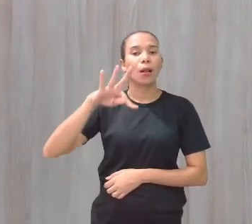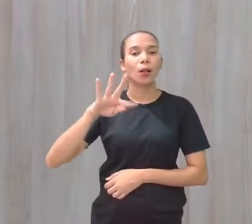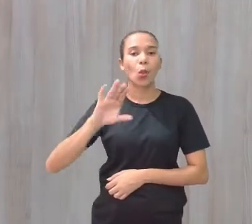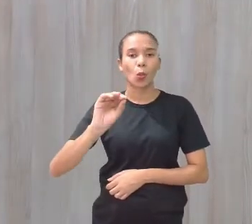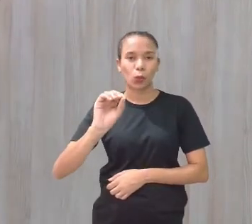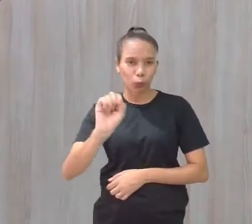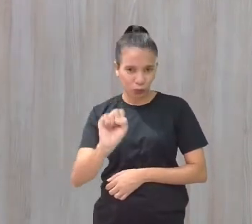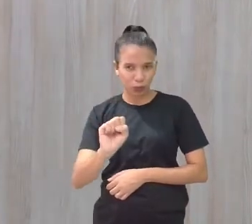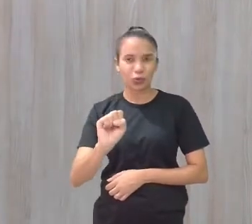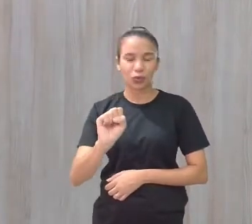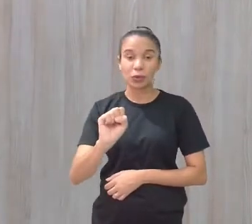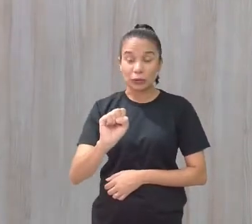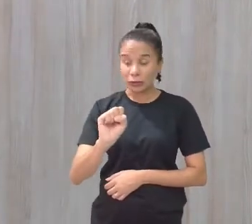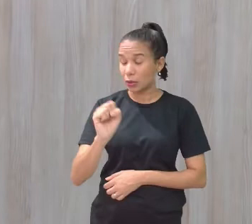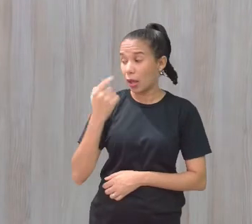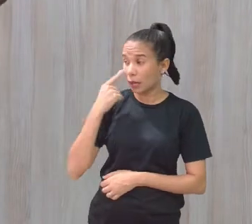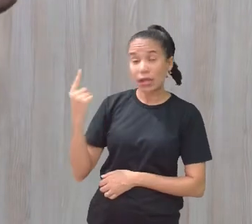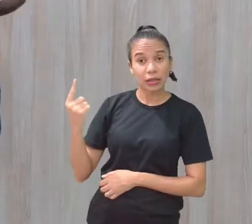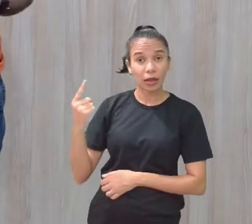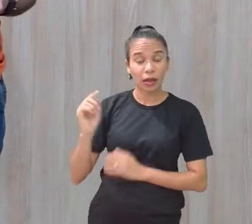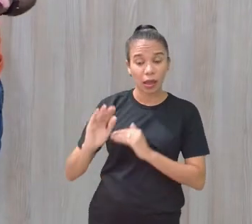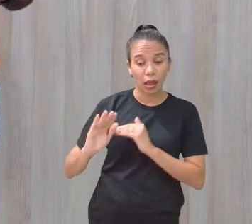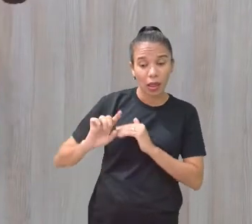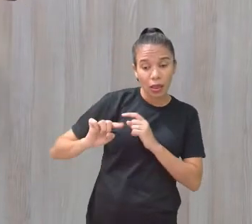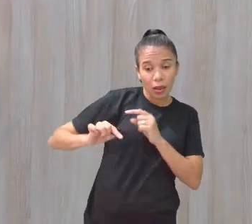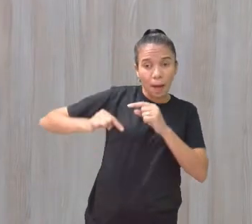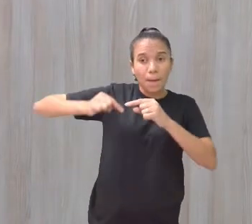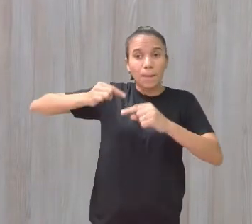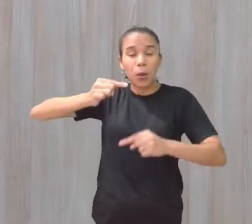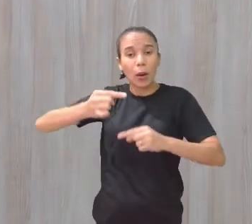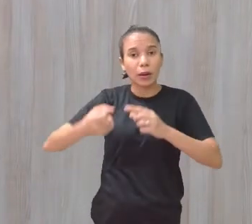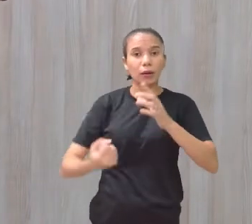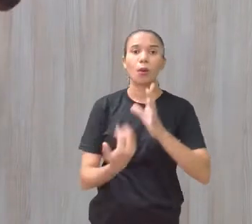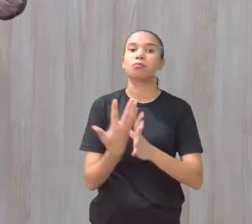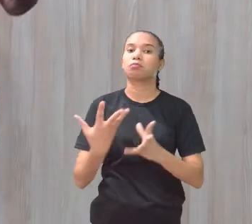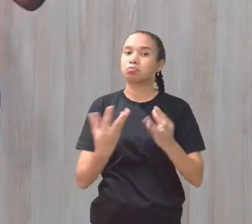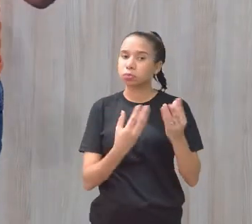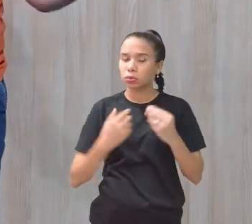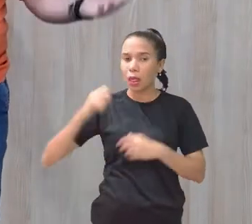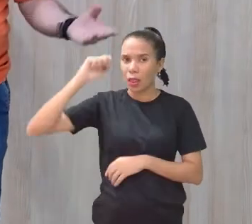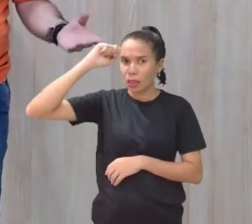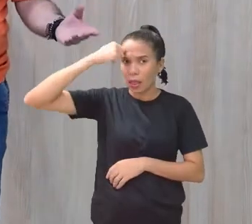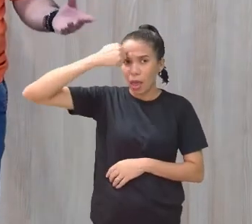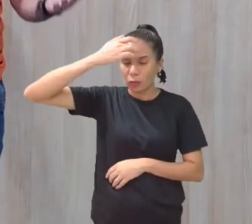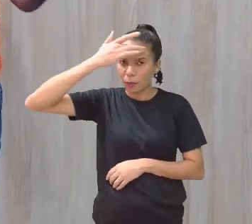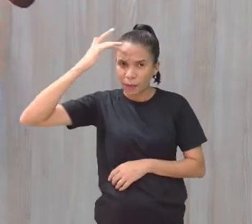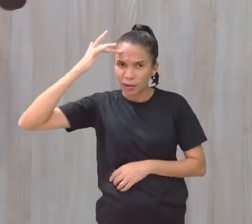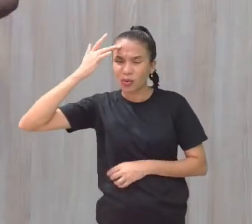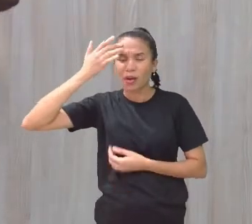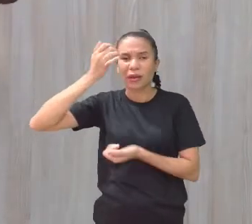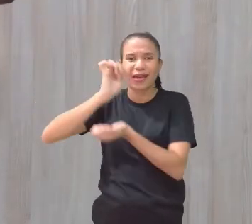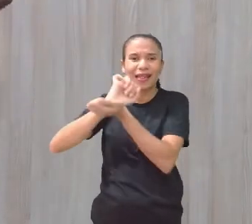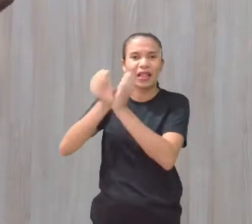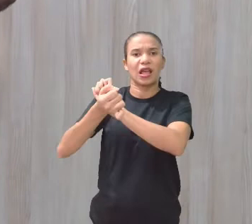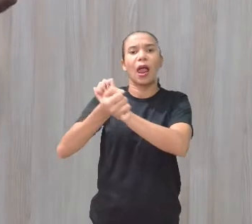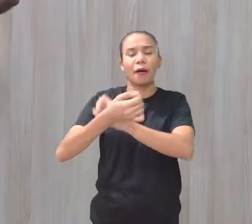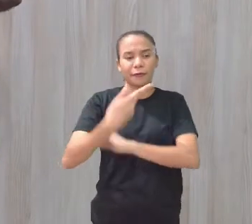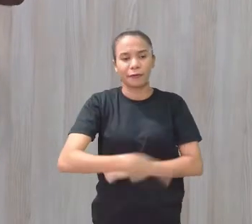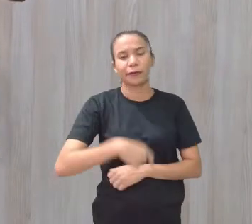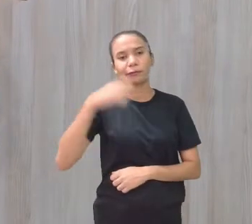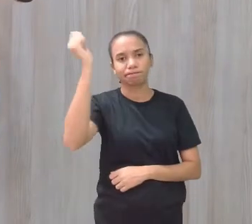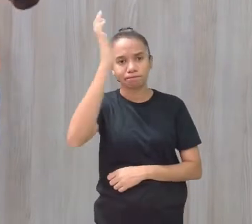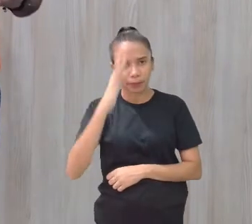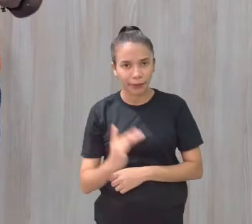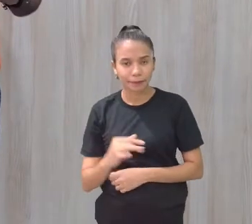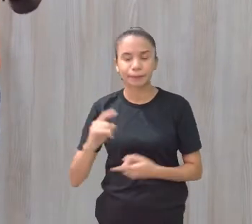aqui, vieram grande parte, né, dos negros e negras que foram transformados em escravos aqui no Brasil.